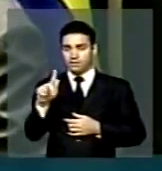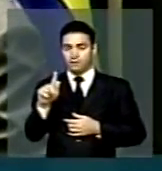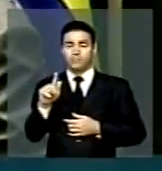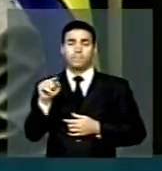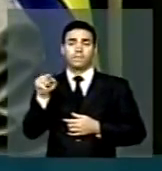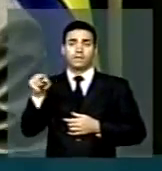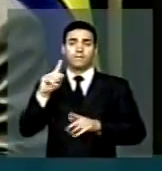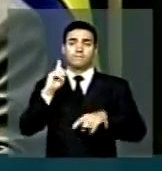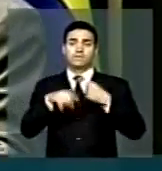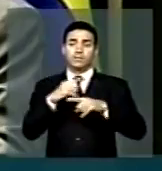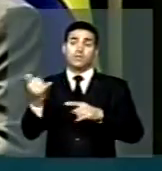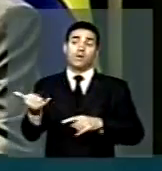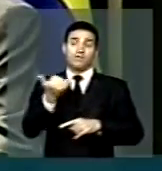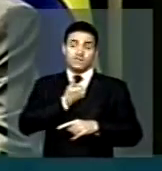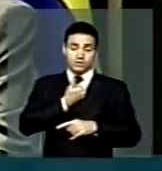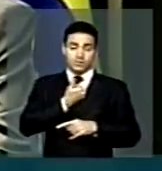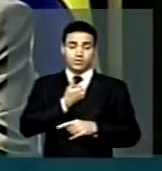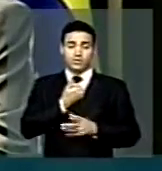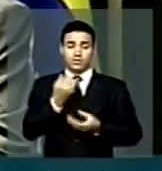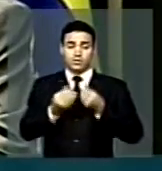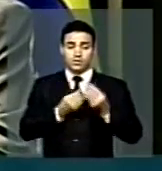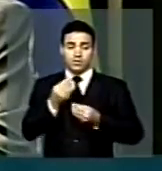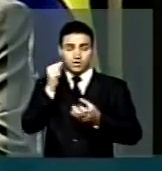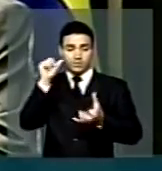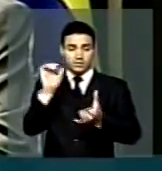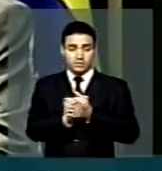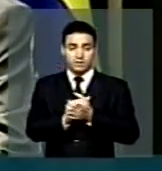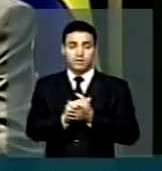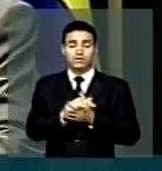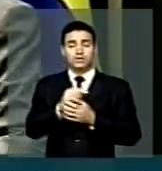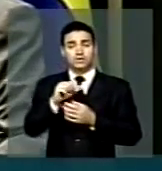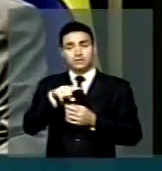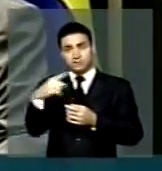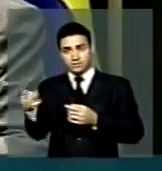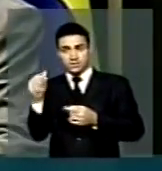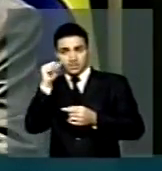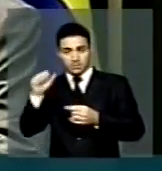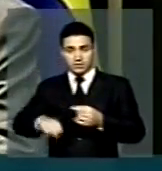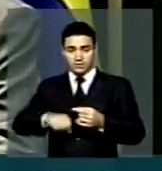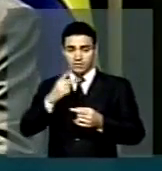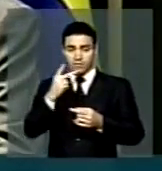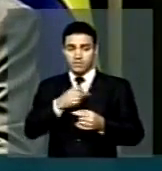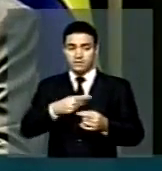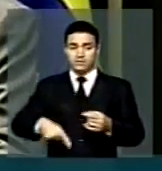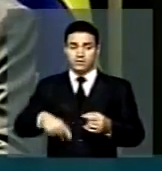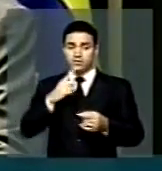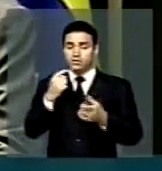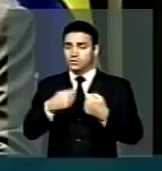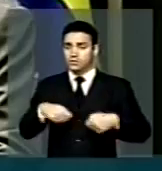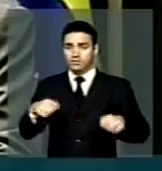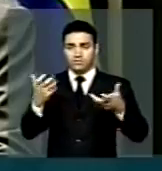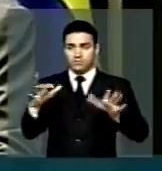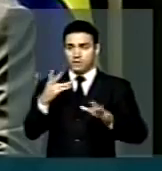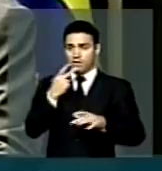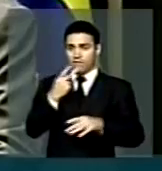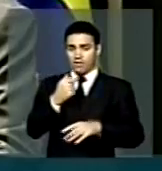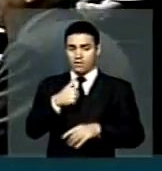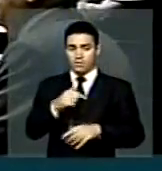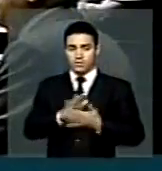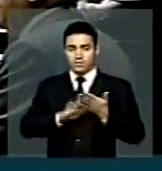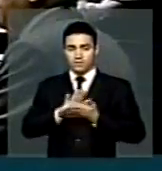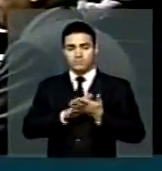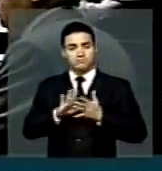um recado mais tarde, por intermédio da esposa do embaixador Sardenberg, que o presidente da República não precisava mais falar comigo. Eu fui para o